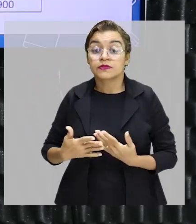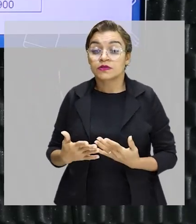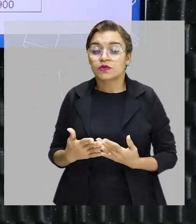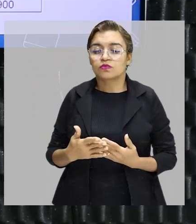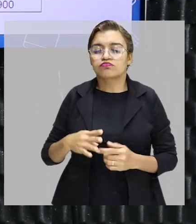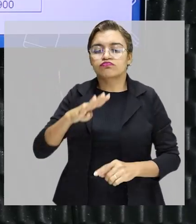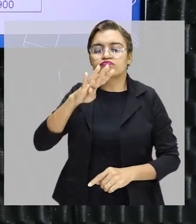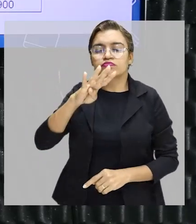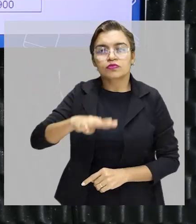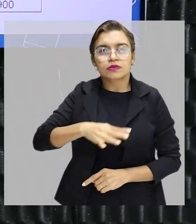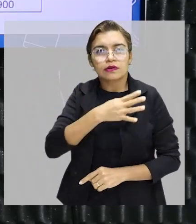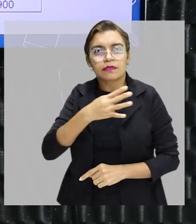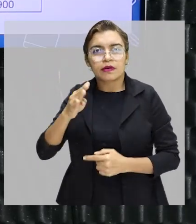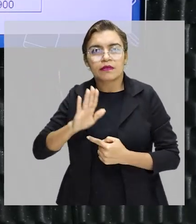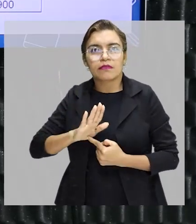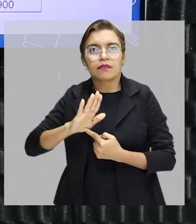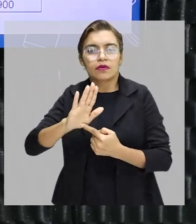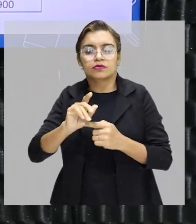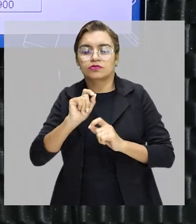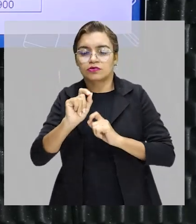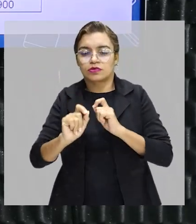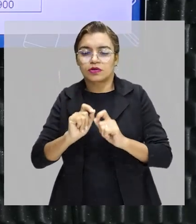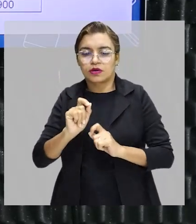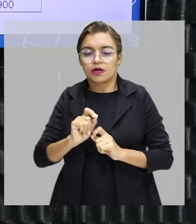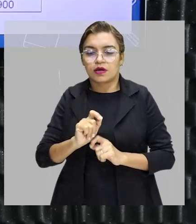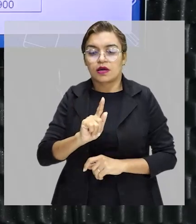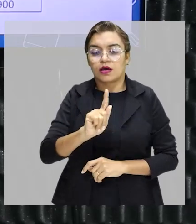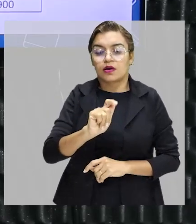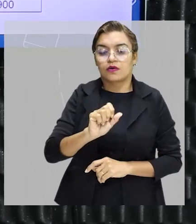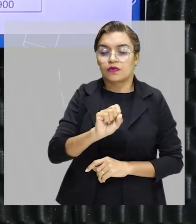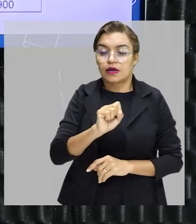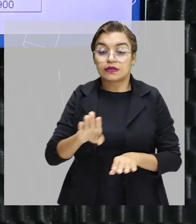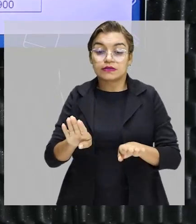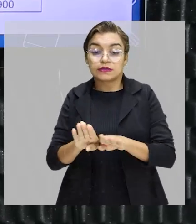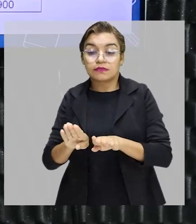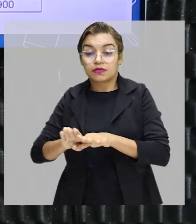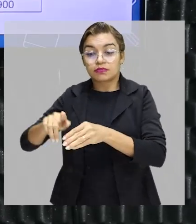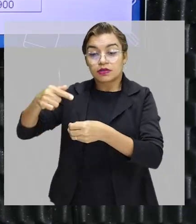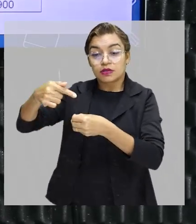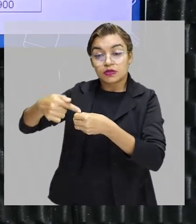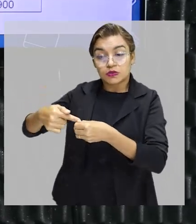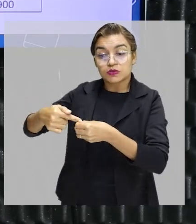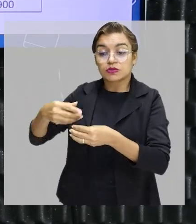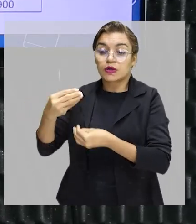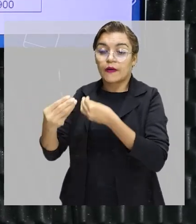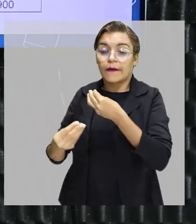compara algumas características do gás natural e da gasolina em condições